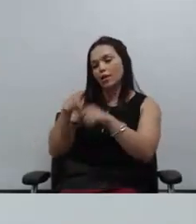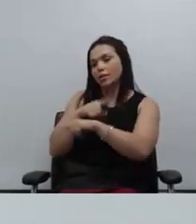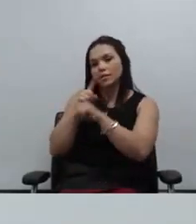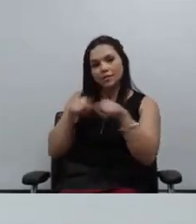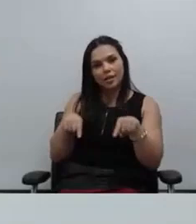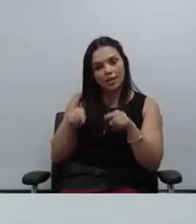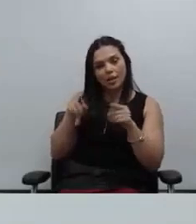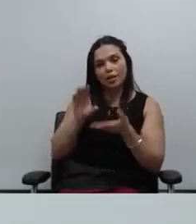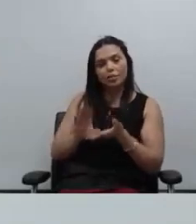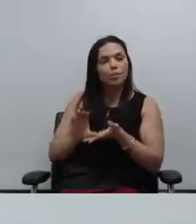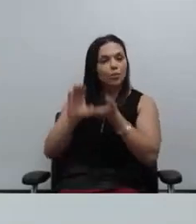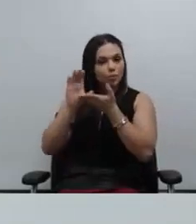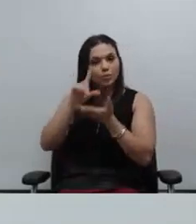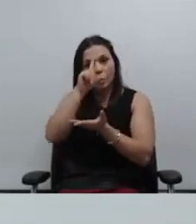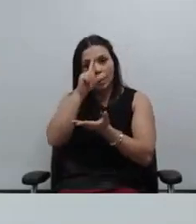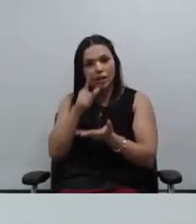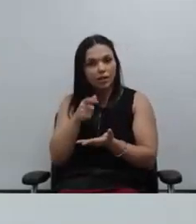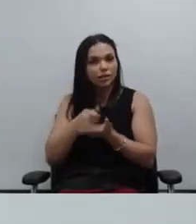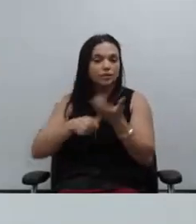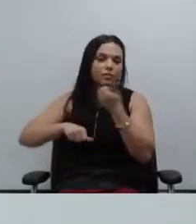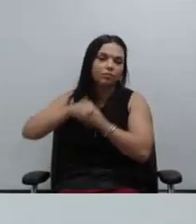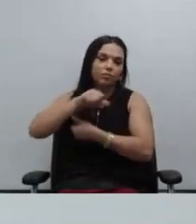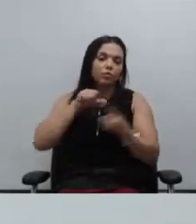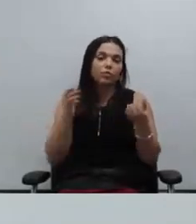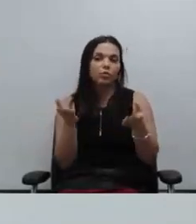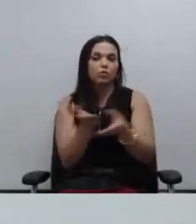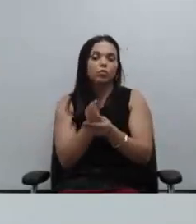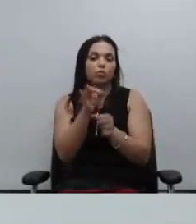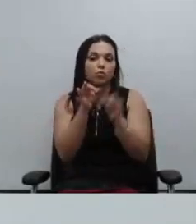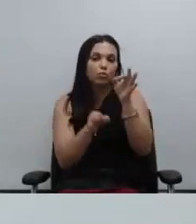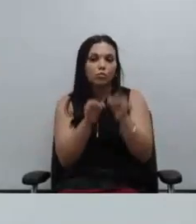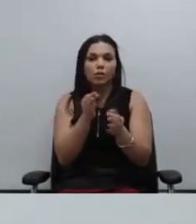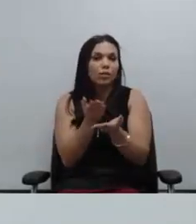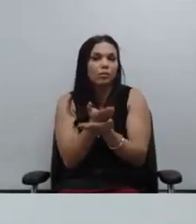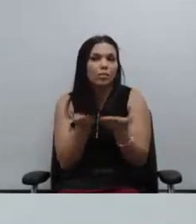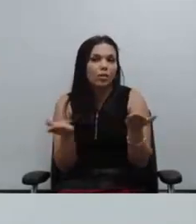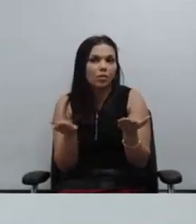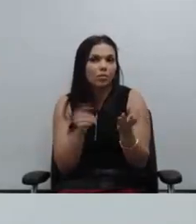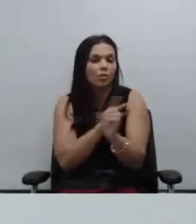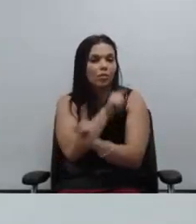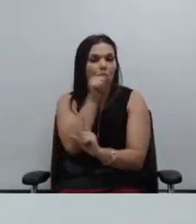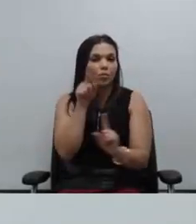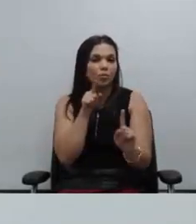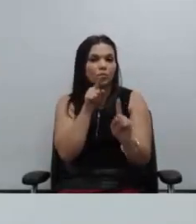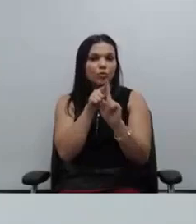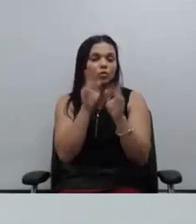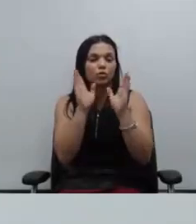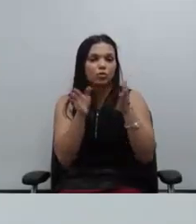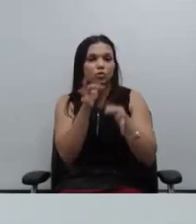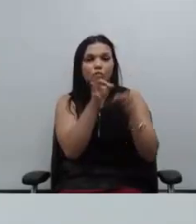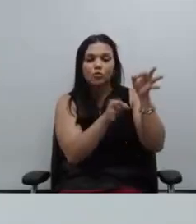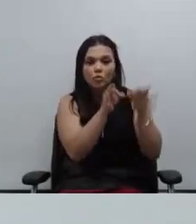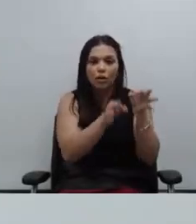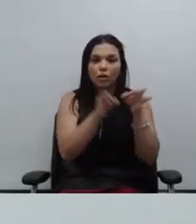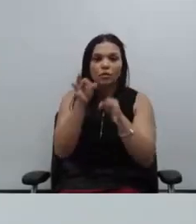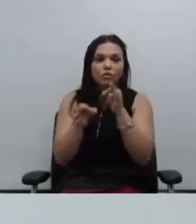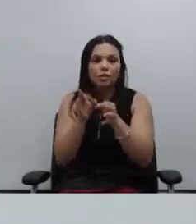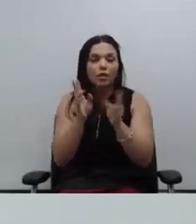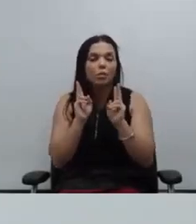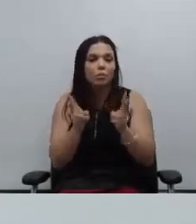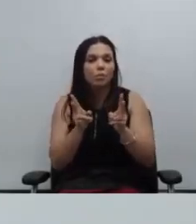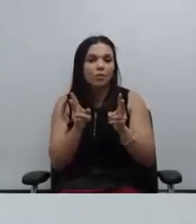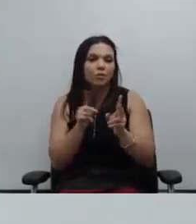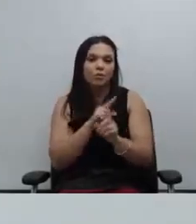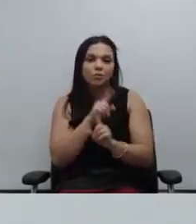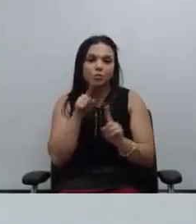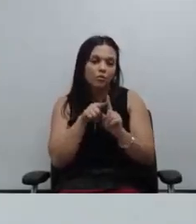Conselho, e essa decisão transitou em julgado. Então, o pedido aqui perdeu objeto porque já há uma decisão transitada de julgado sobre a mesma questão, o que